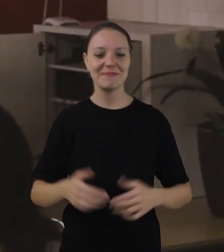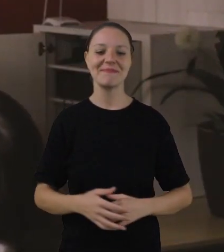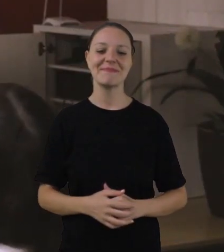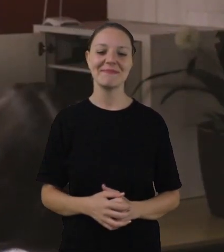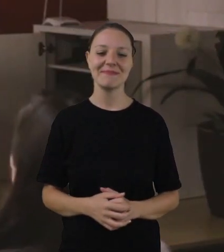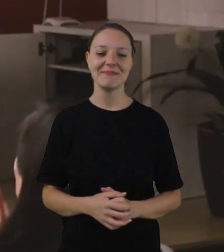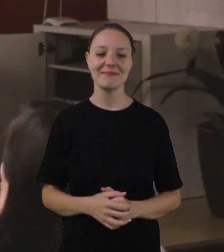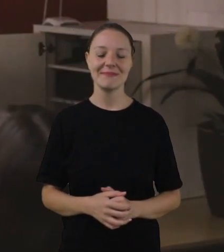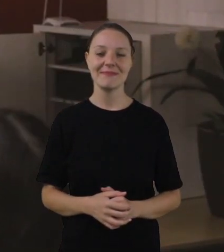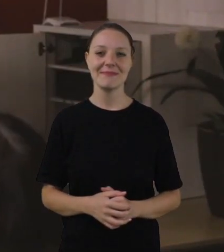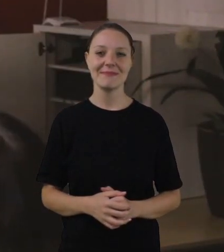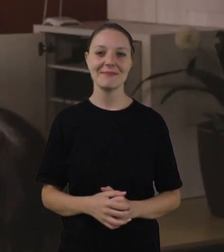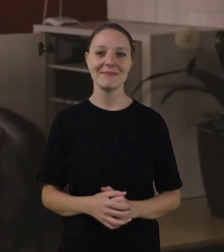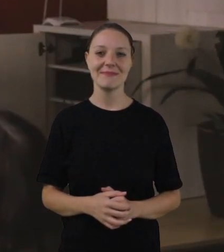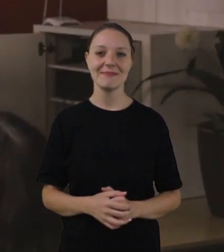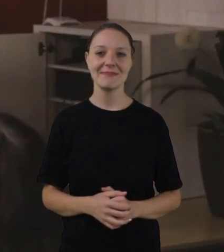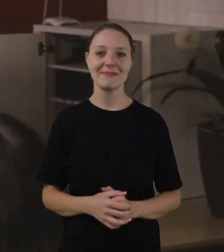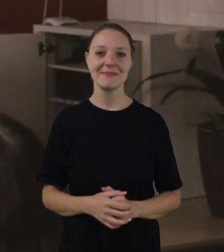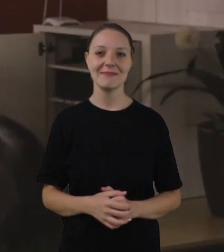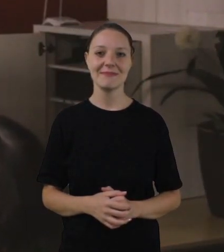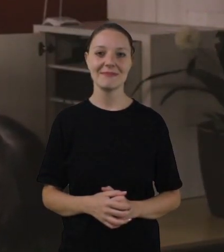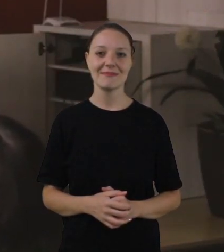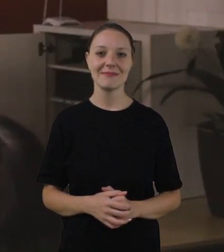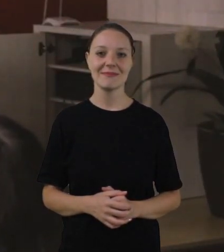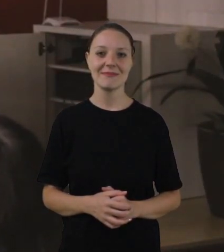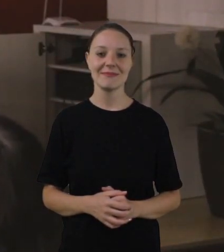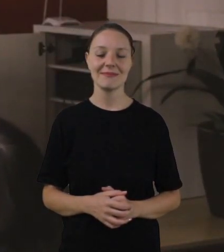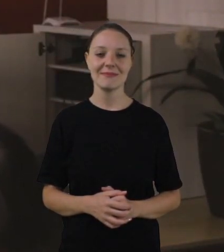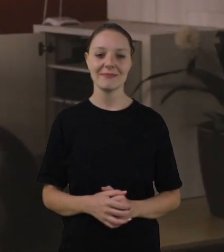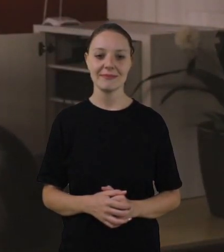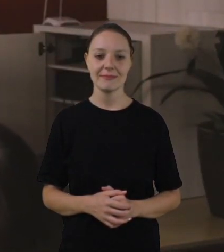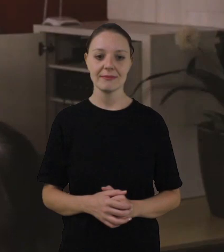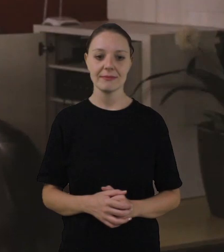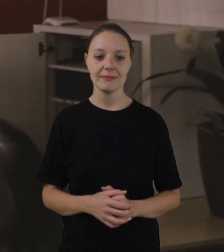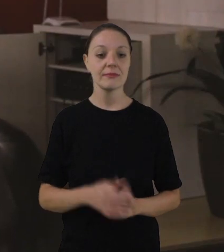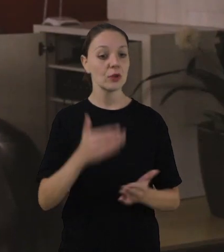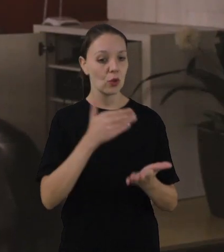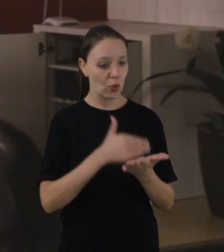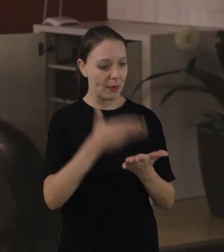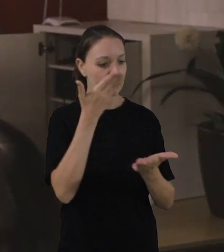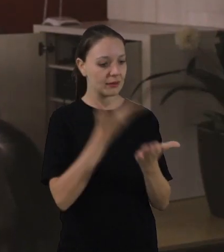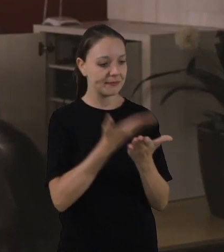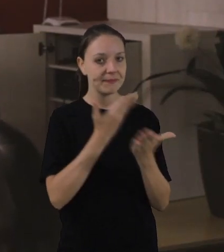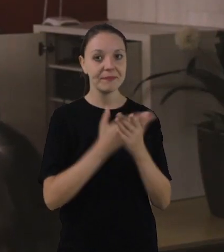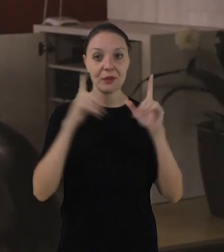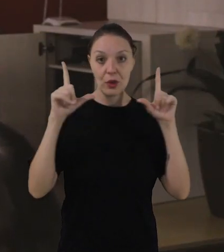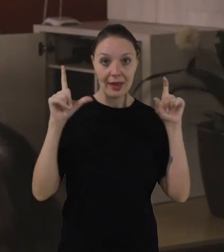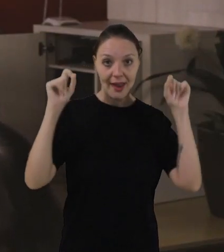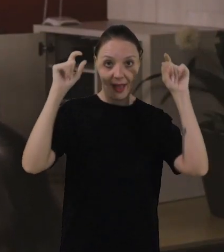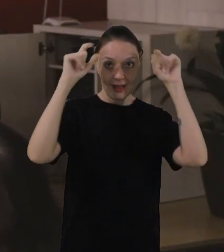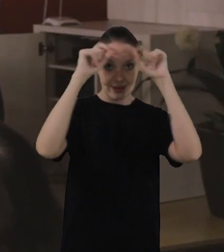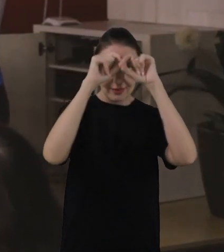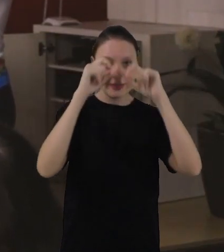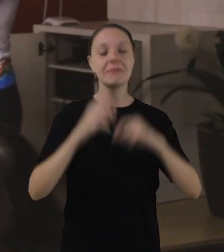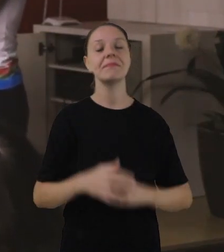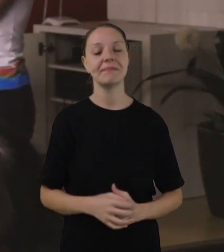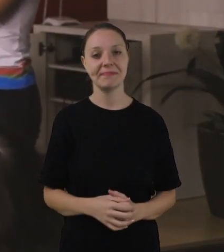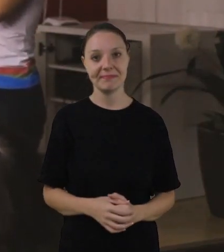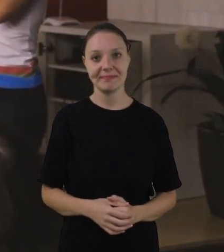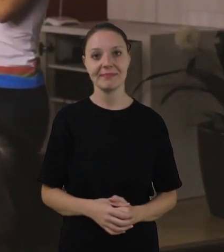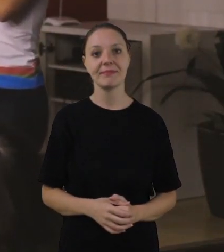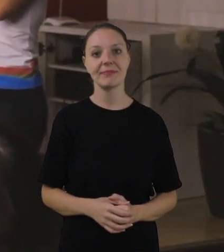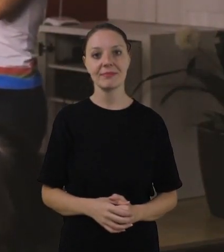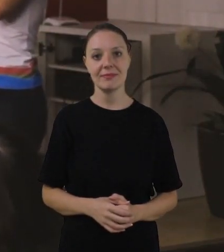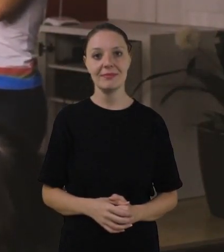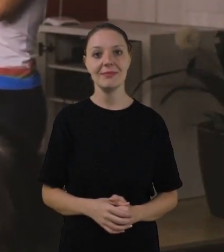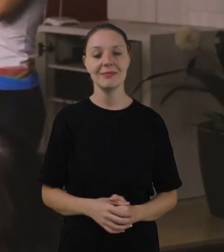começam a gente passa ali da parte da Grécia, a gente vai chegar